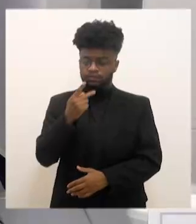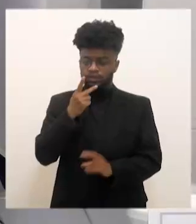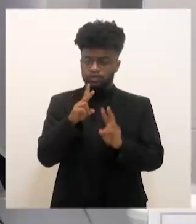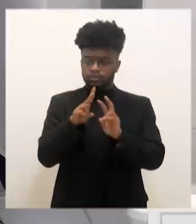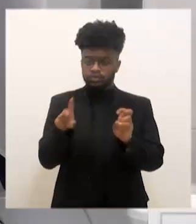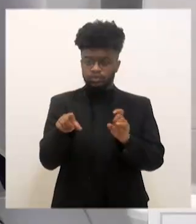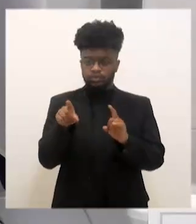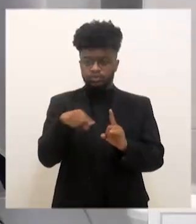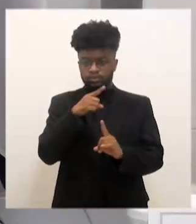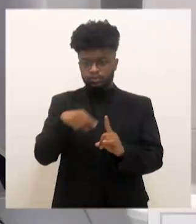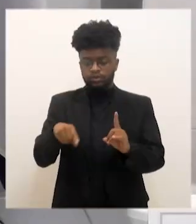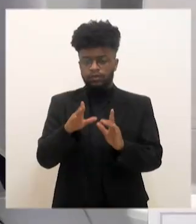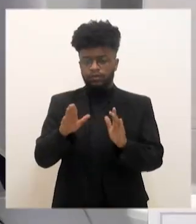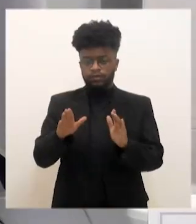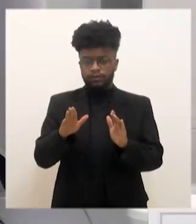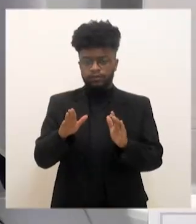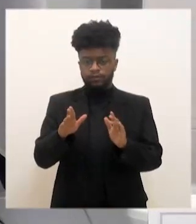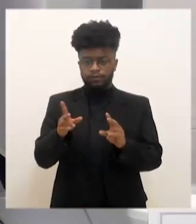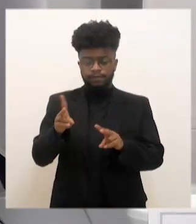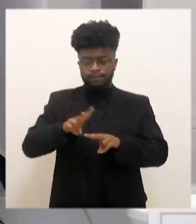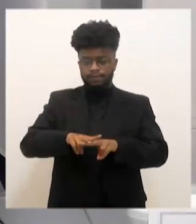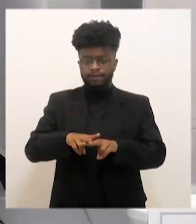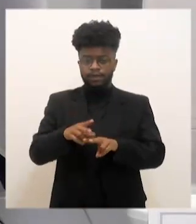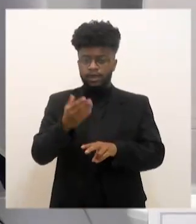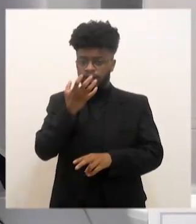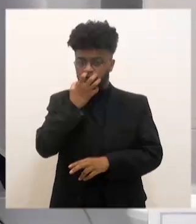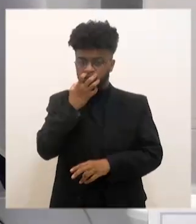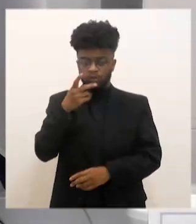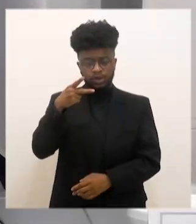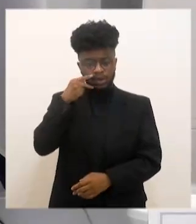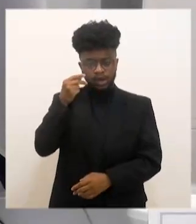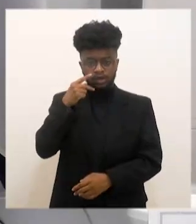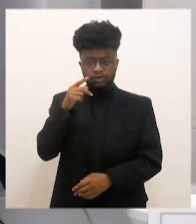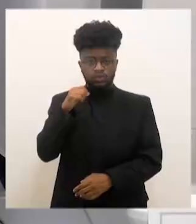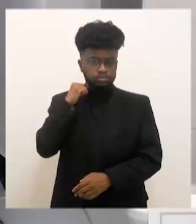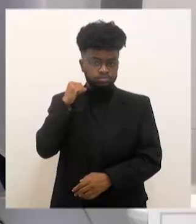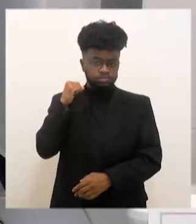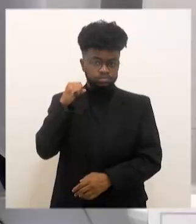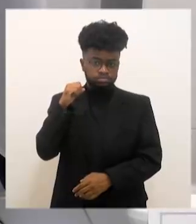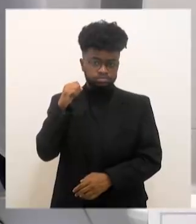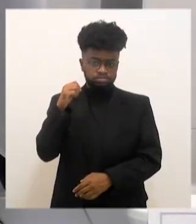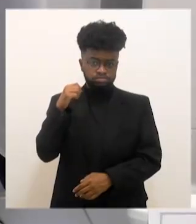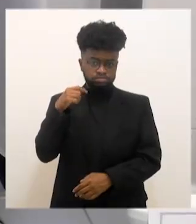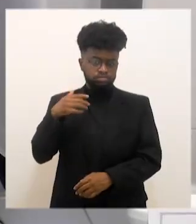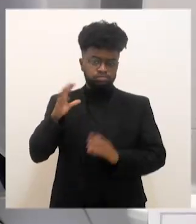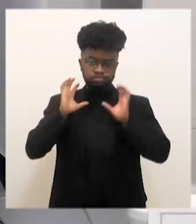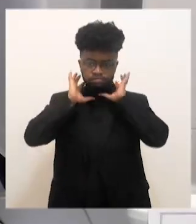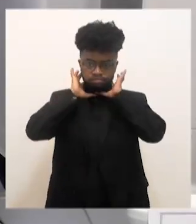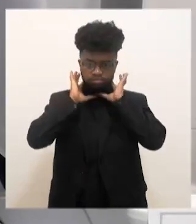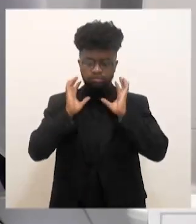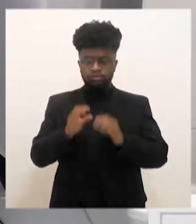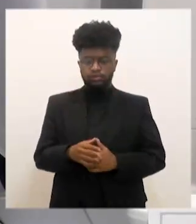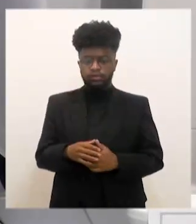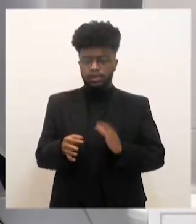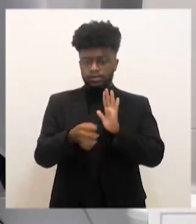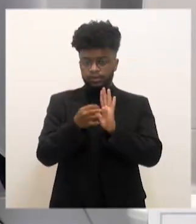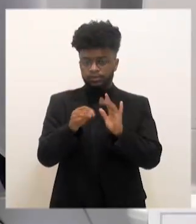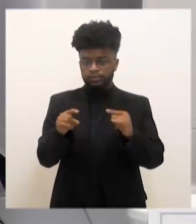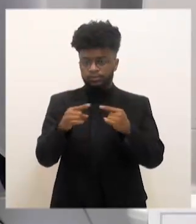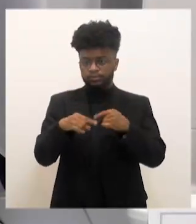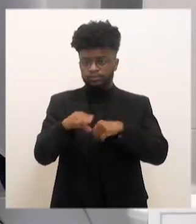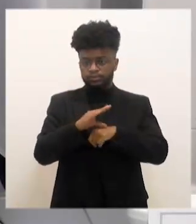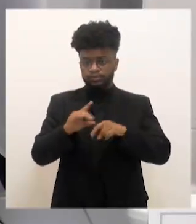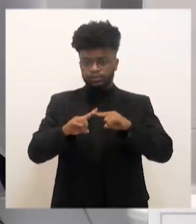do confinamento de cães e gatos por correntes ou cordas e da outras providências. Presidente. Parecer pela constitucionalidade com emenda